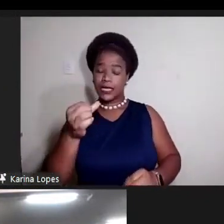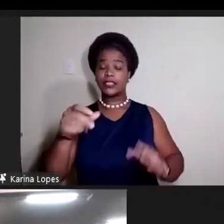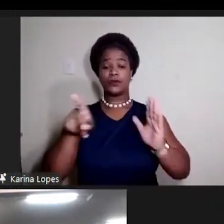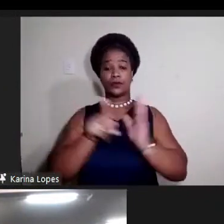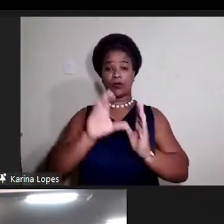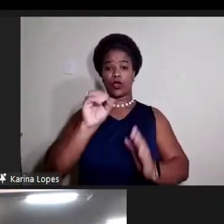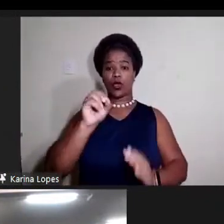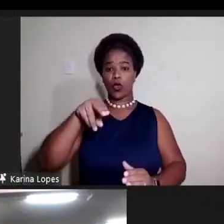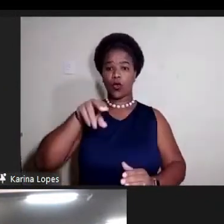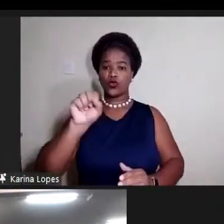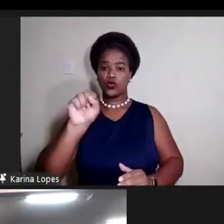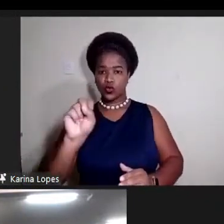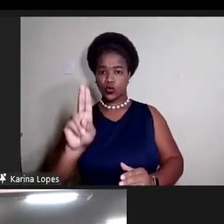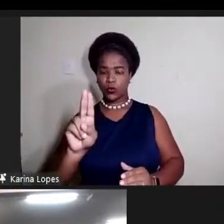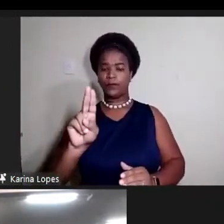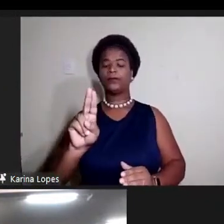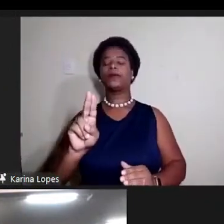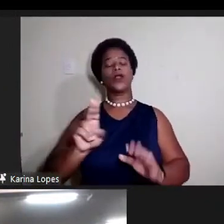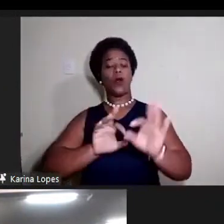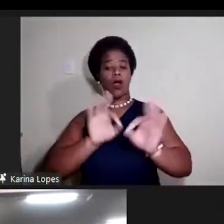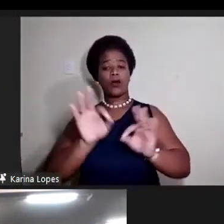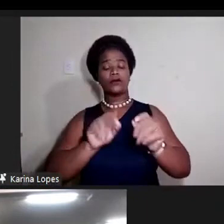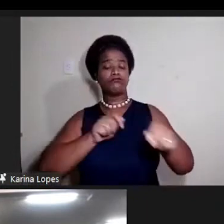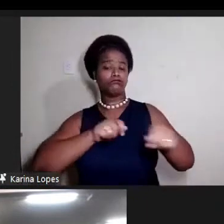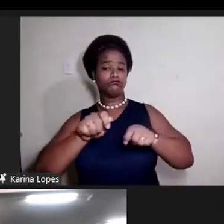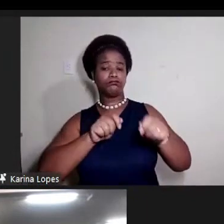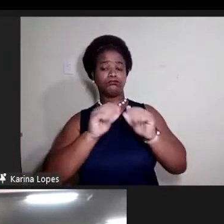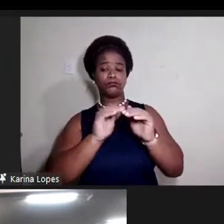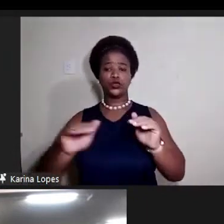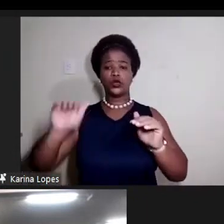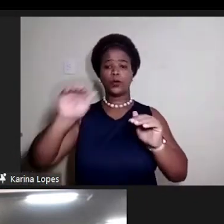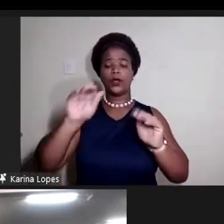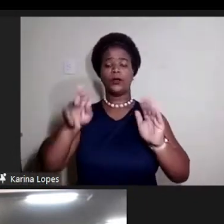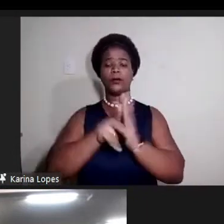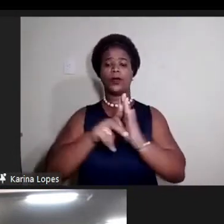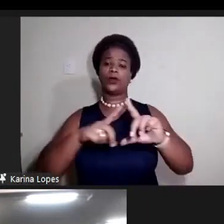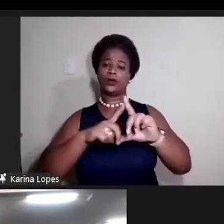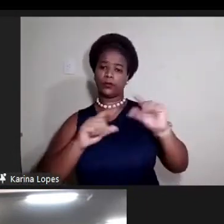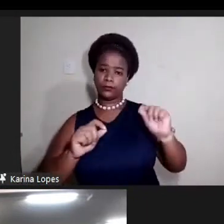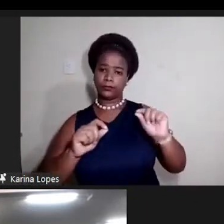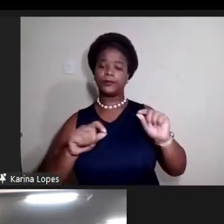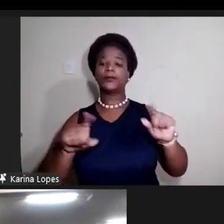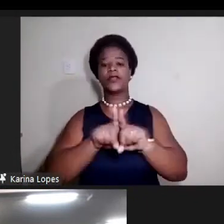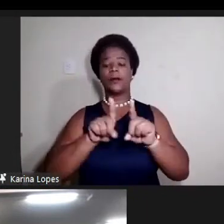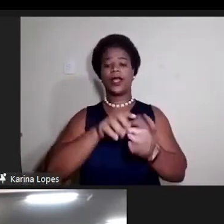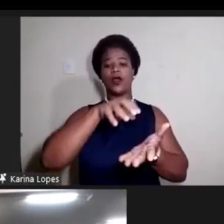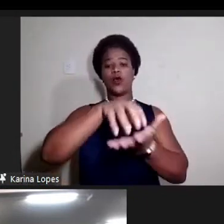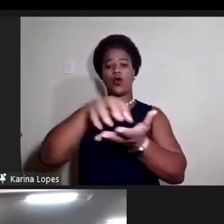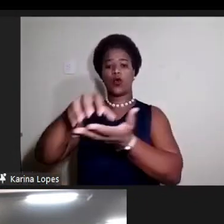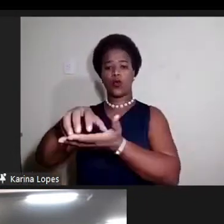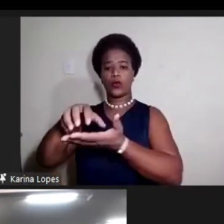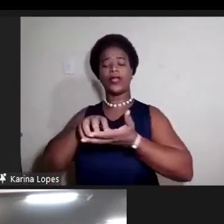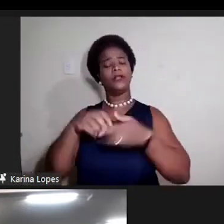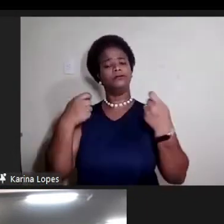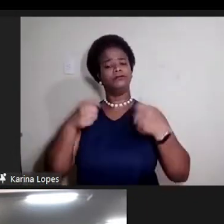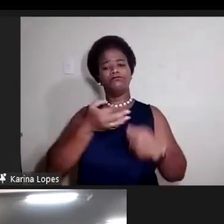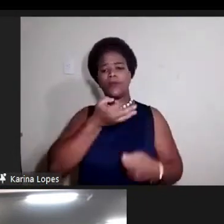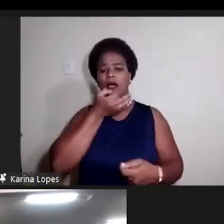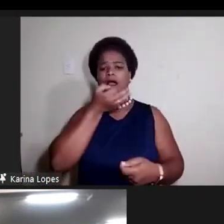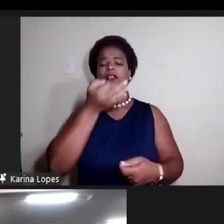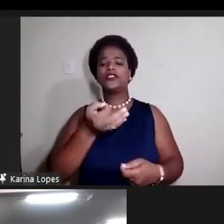à administração superior desta universidade e a cada unidade acadêmica indicar nomes